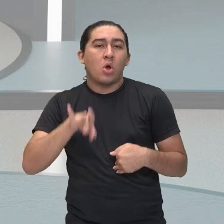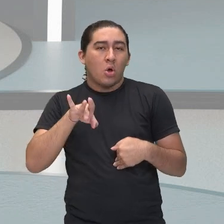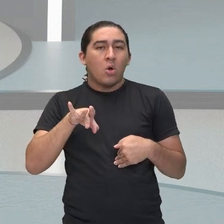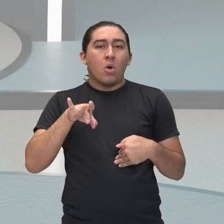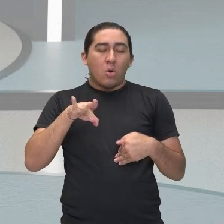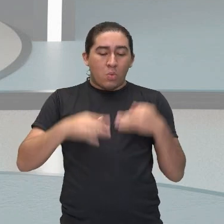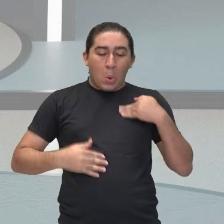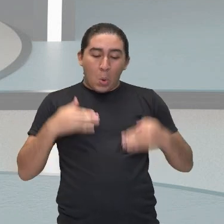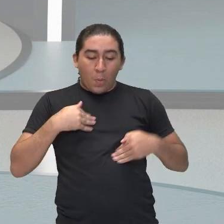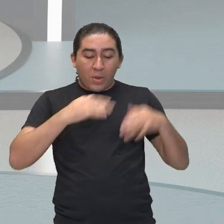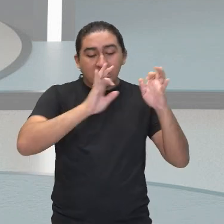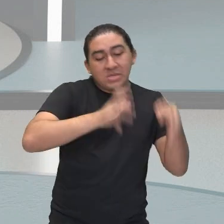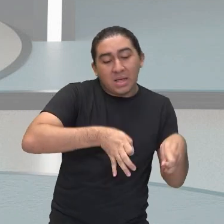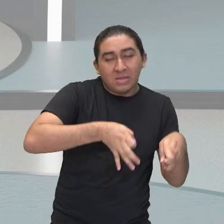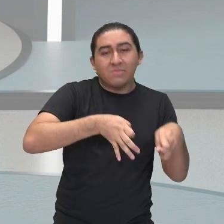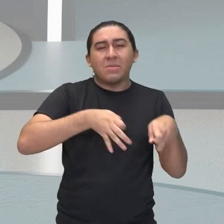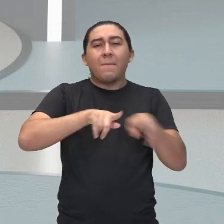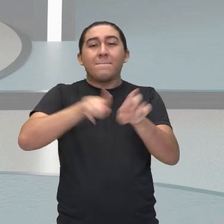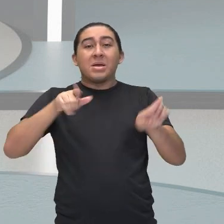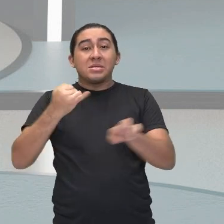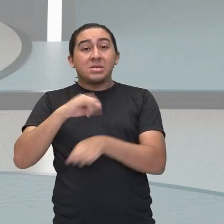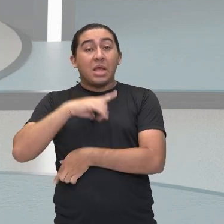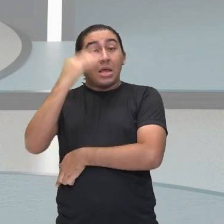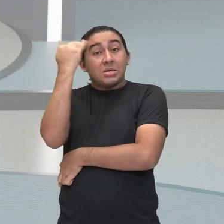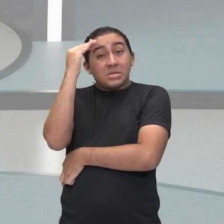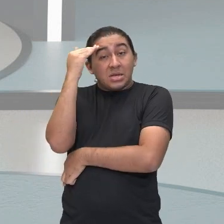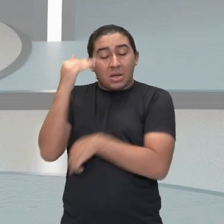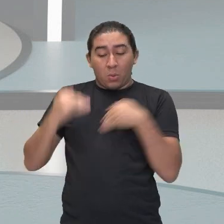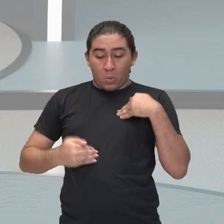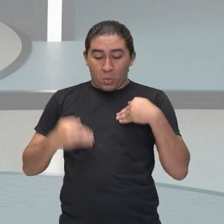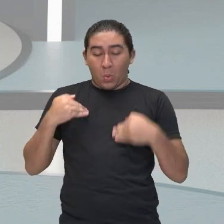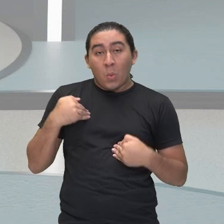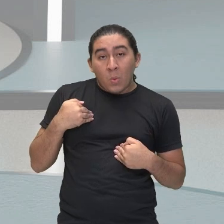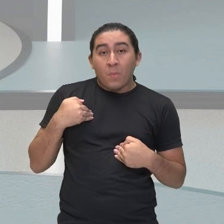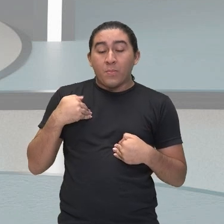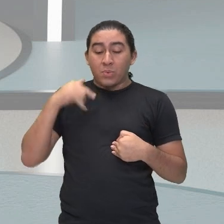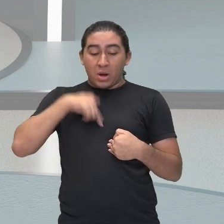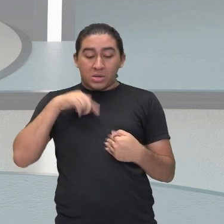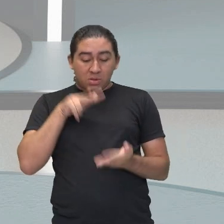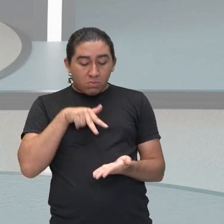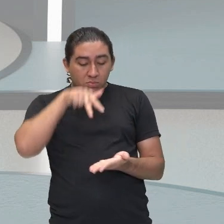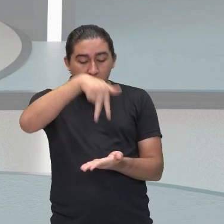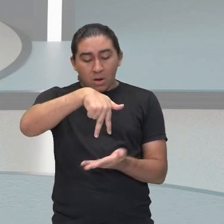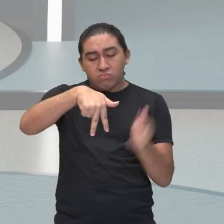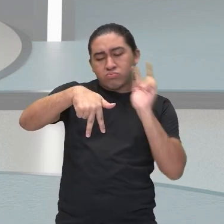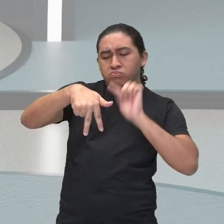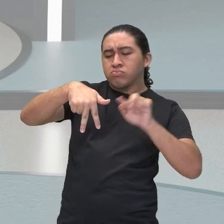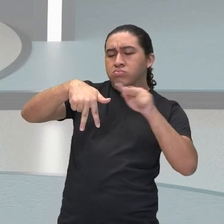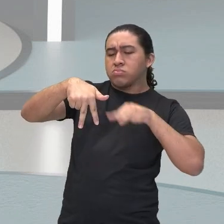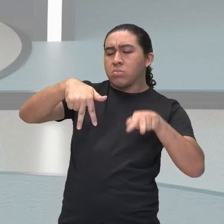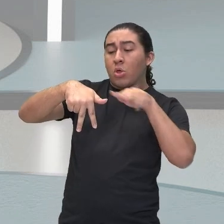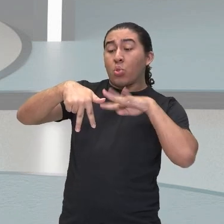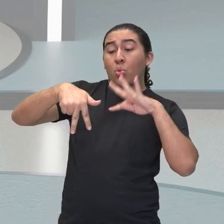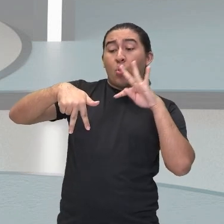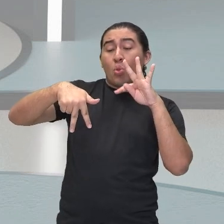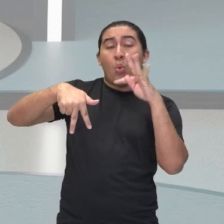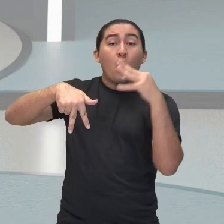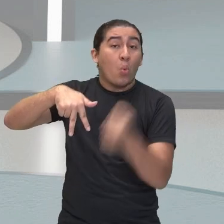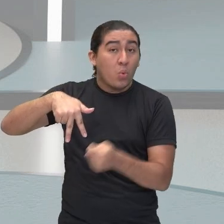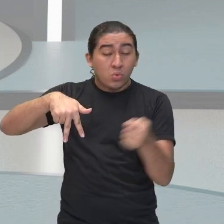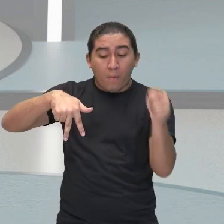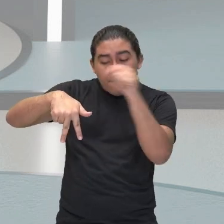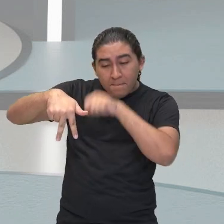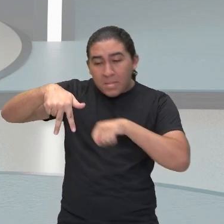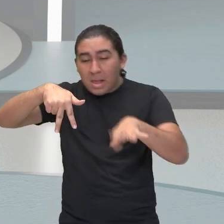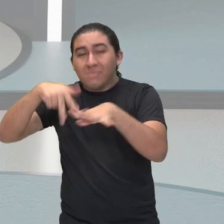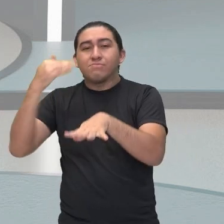físico, mas quando falamos dessa compreensão de corpo, é esse olhar integral, holístico,